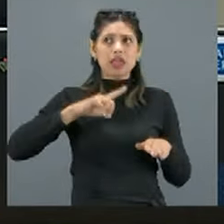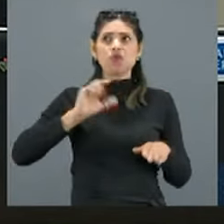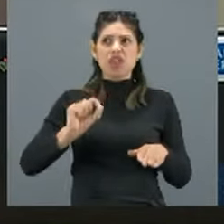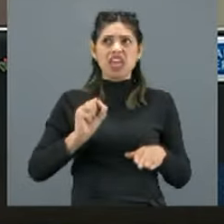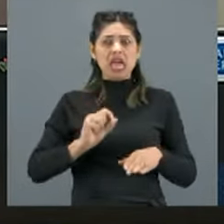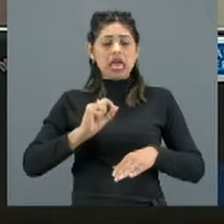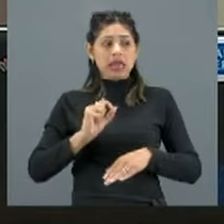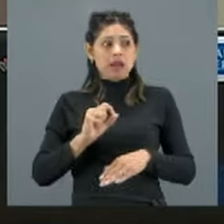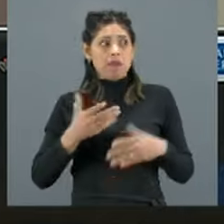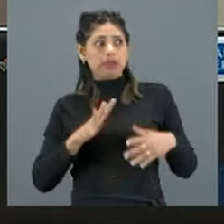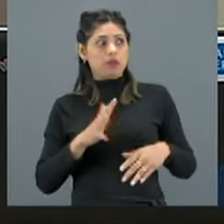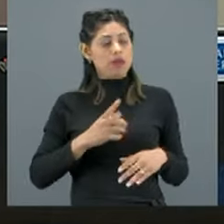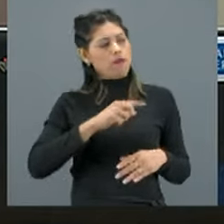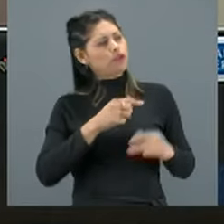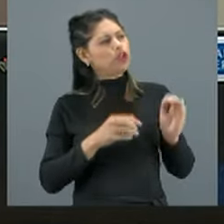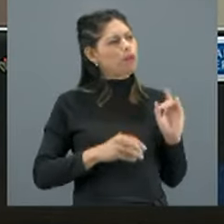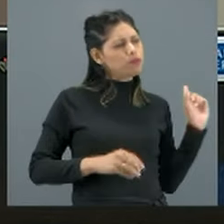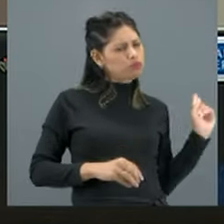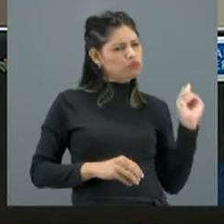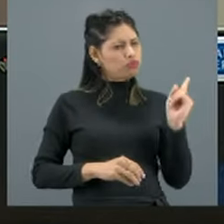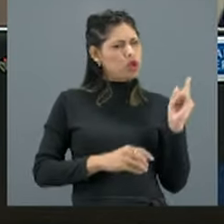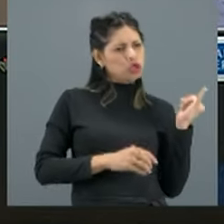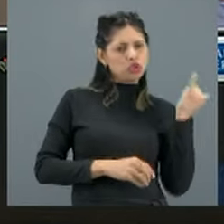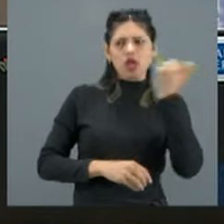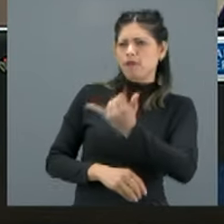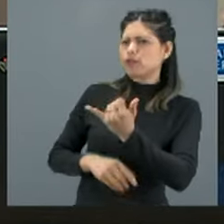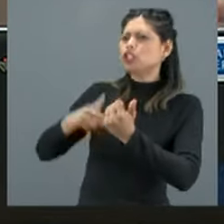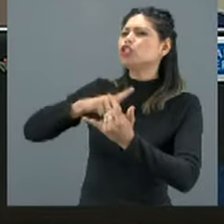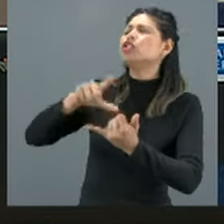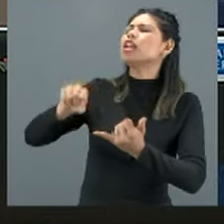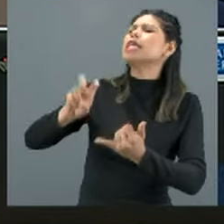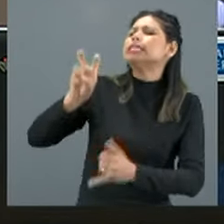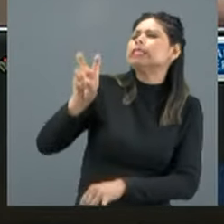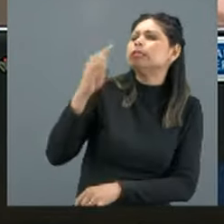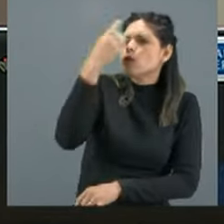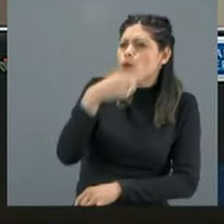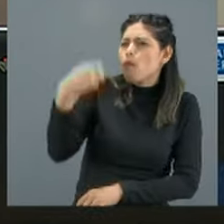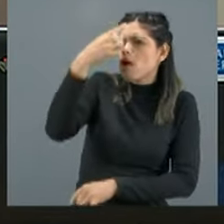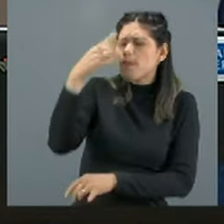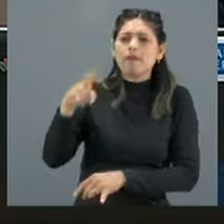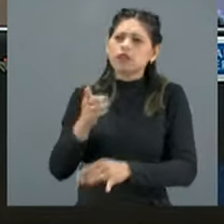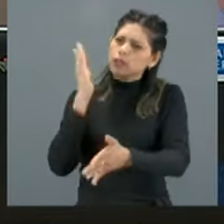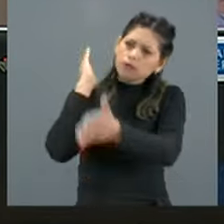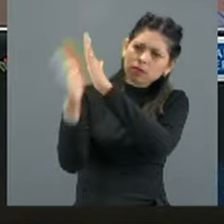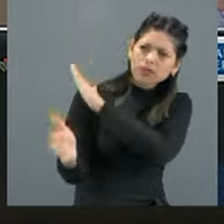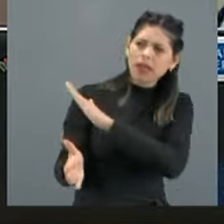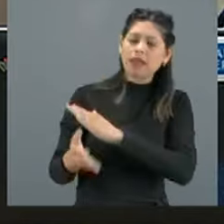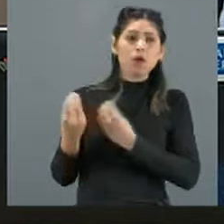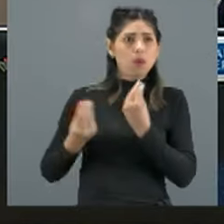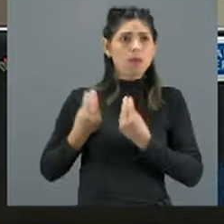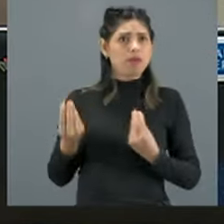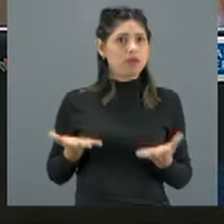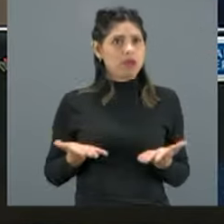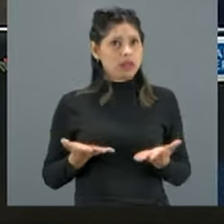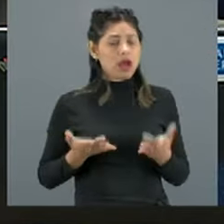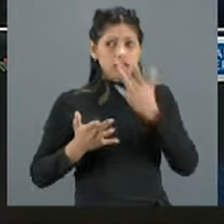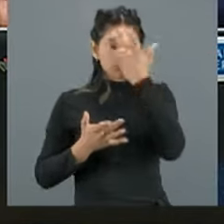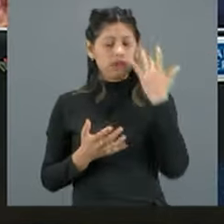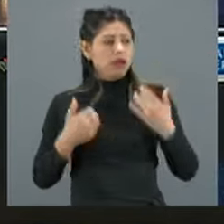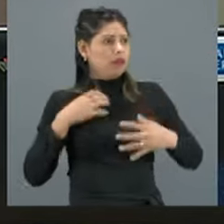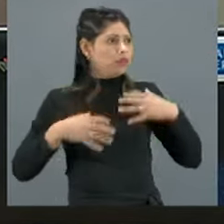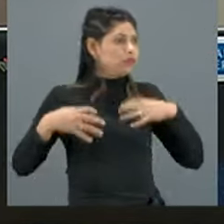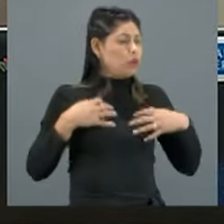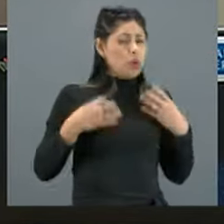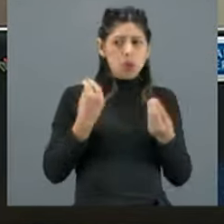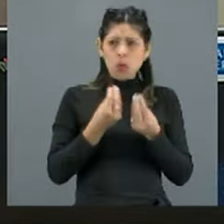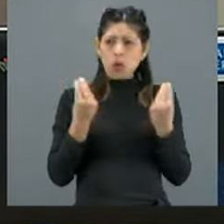Você fica sem chão. A única, e eles não dão, não obedecem a lei, Márcio, que é dar um lugar, né? Você pode deslocar, mas tem que dar um